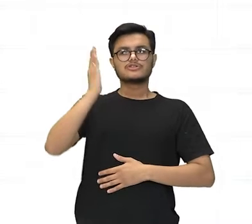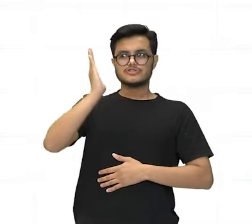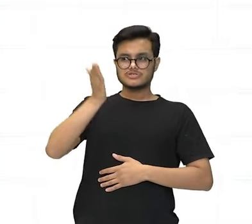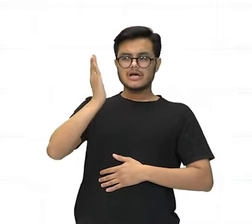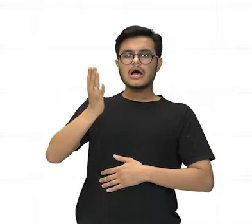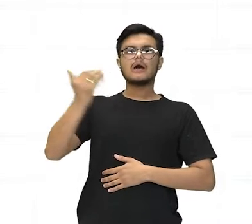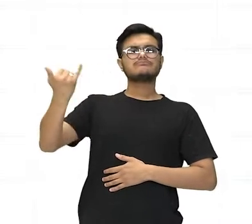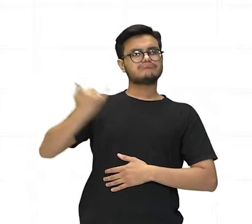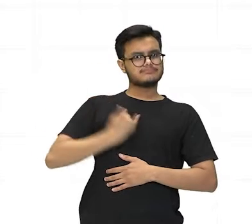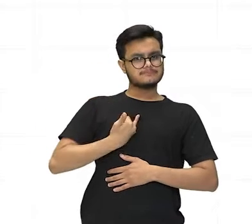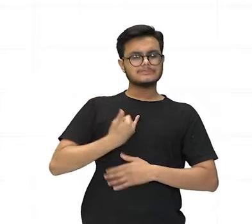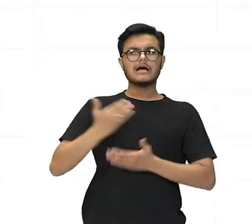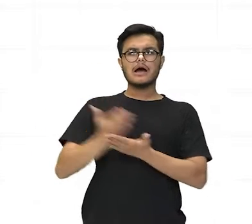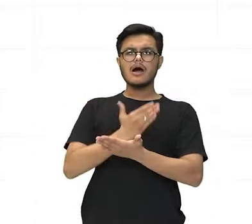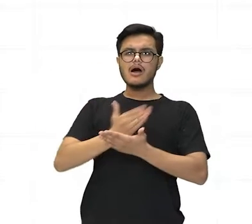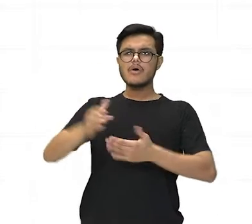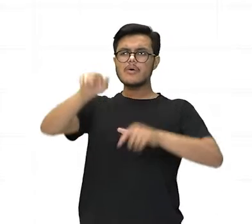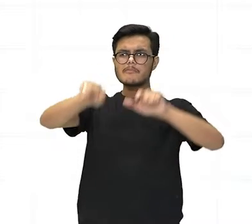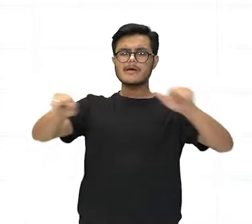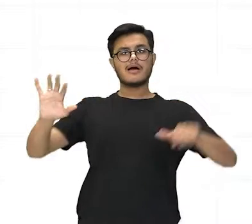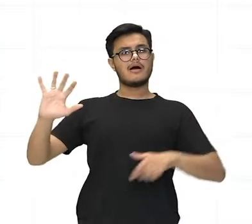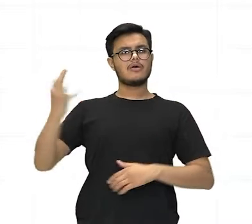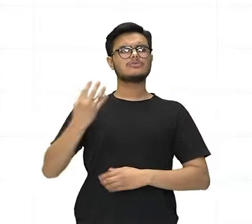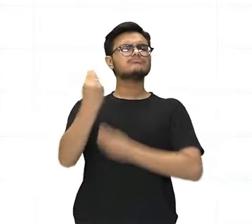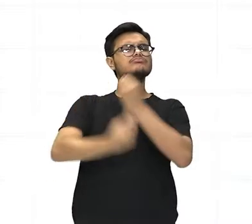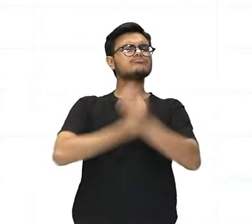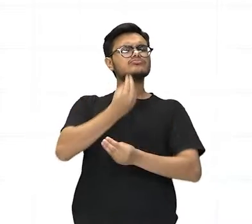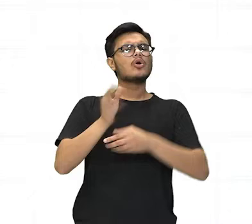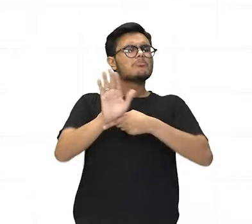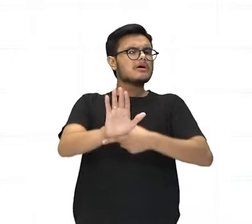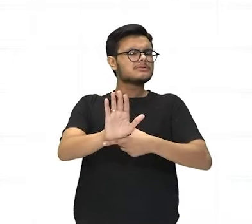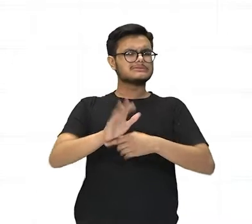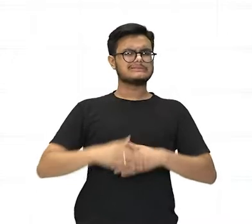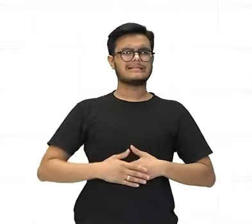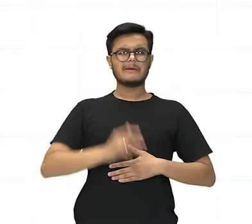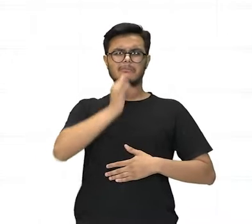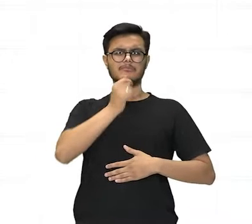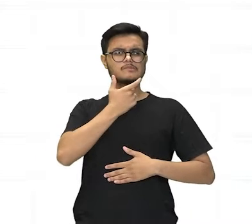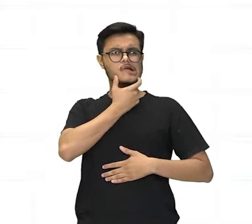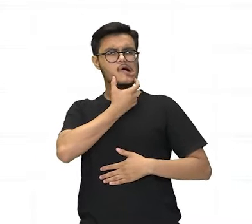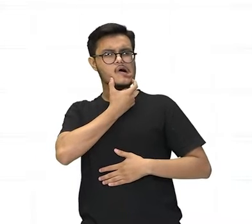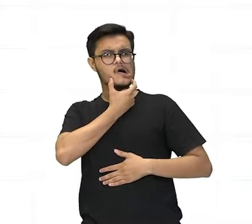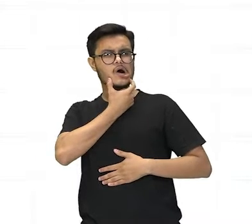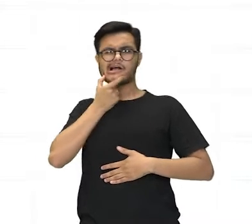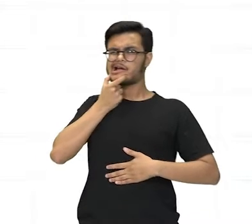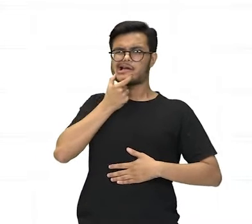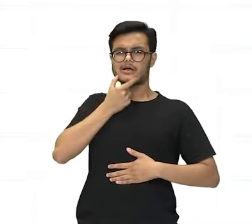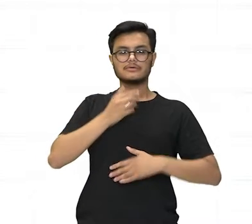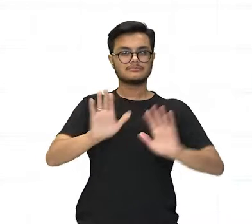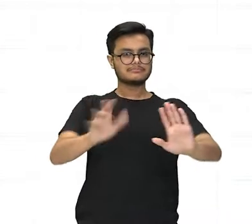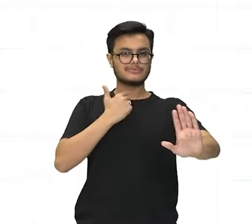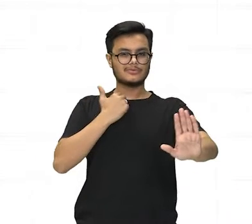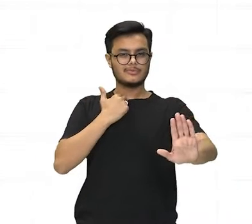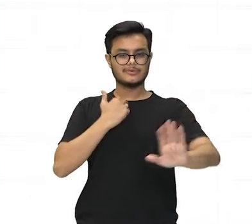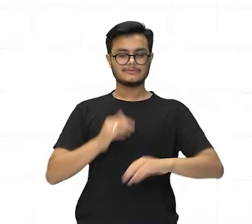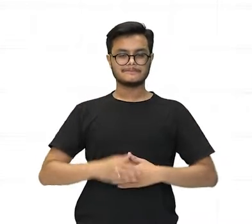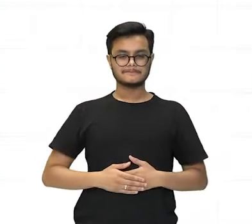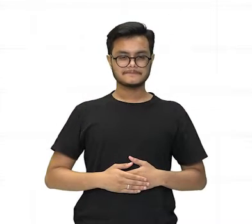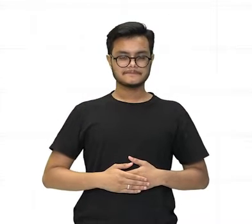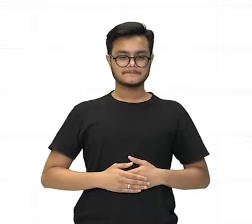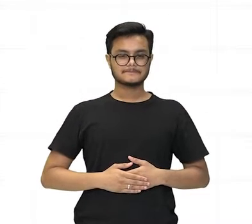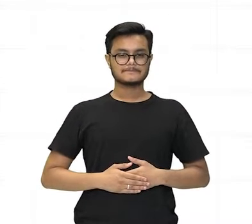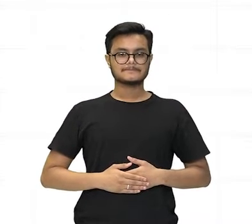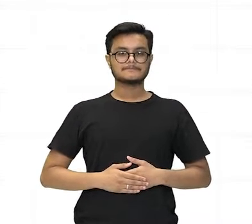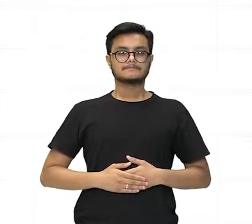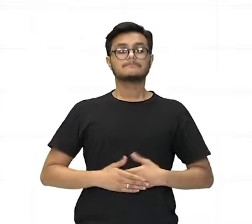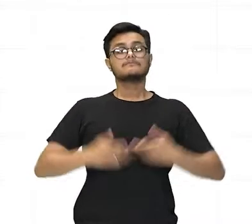sobre alguns casos. O que será que a gente tem que fazer? Será que é tentar colocar a mandíbula no lugar? Vamos ver, olha só.